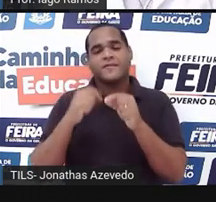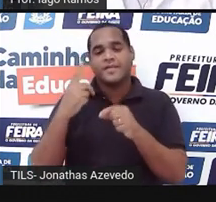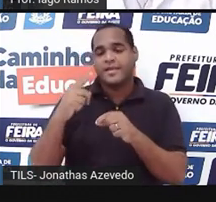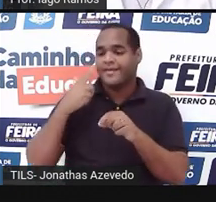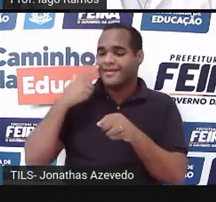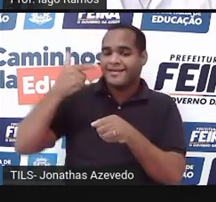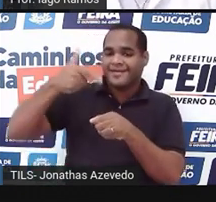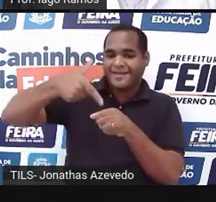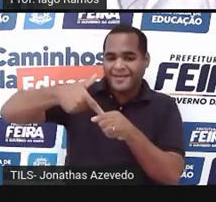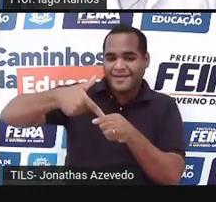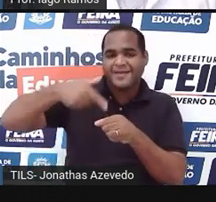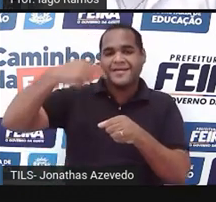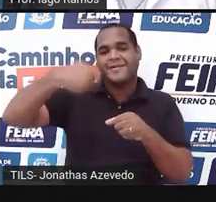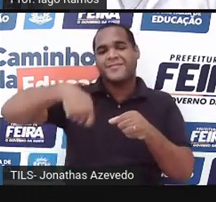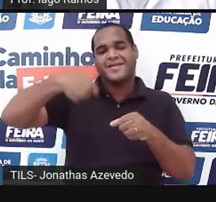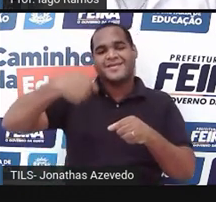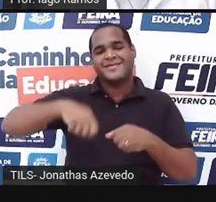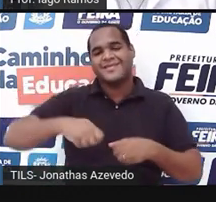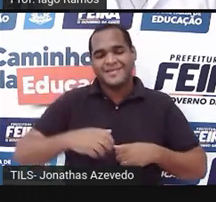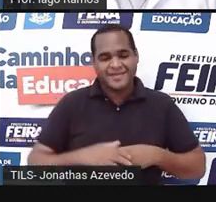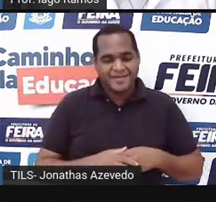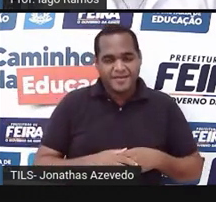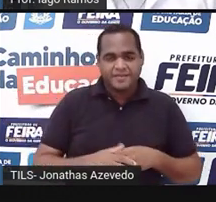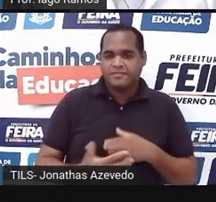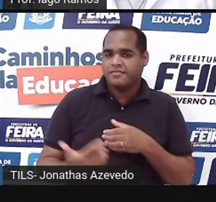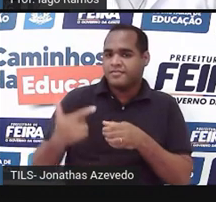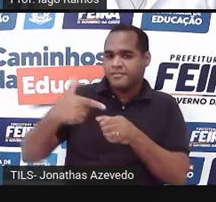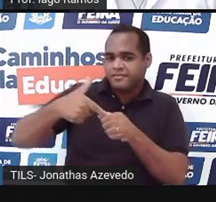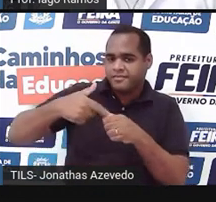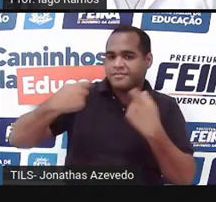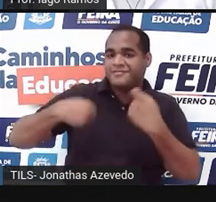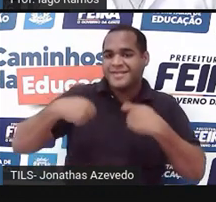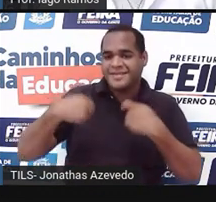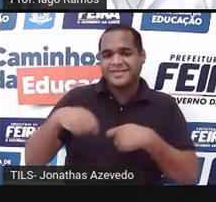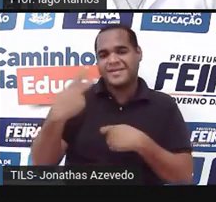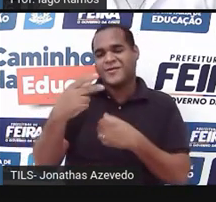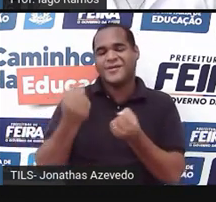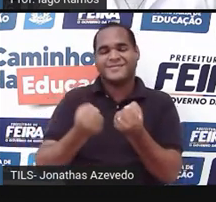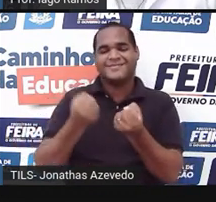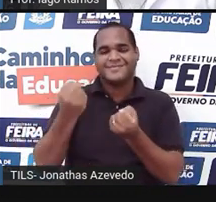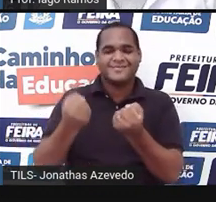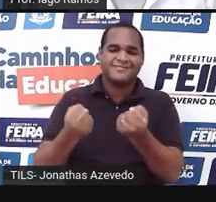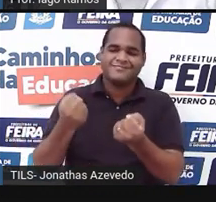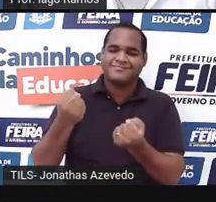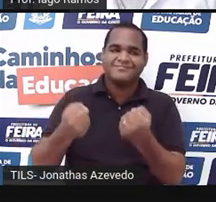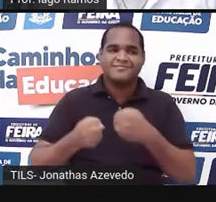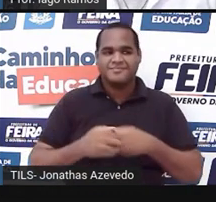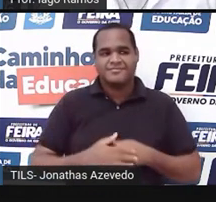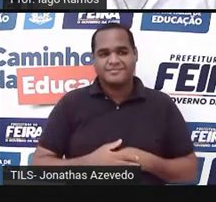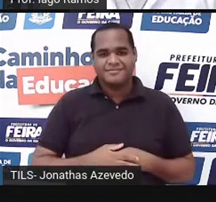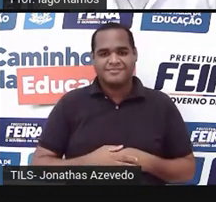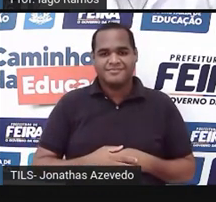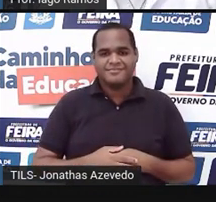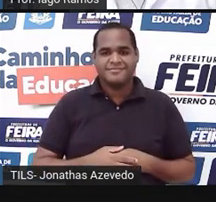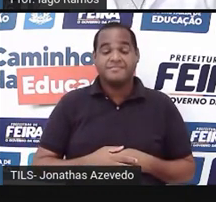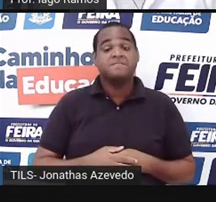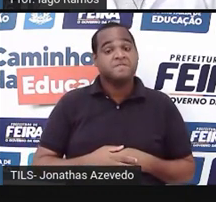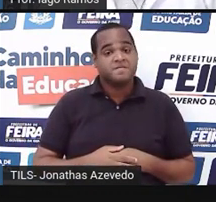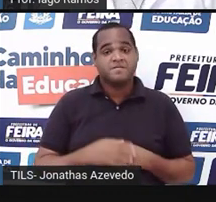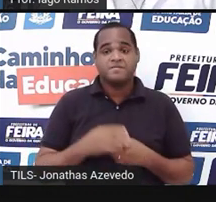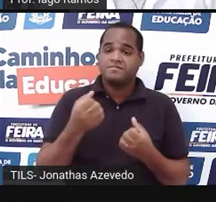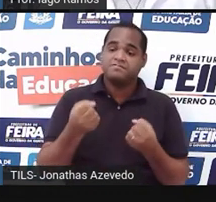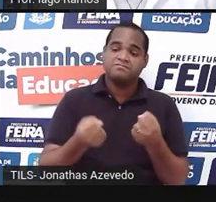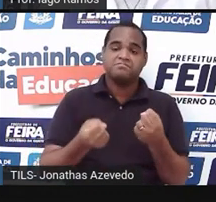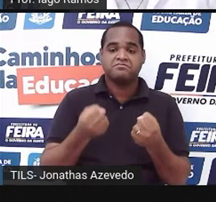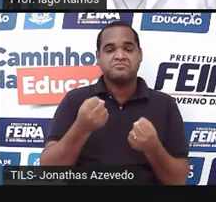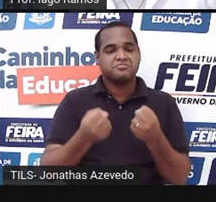abastecer o seu veículo você precisava de combustível no seu veículo certo e aí você